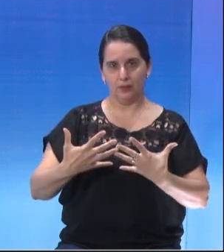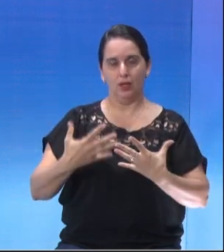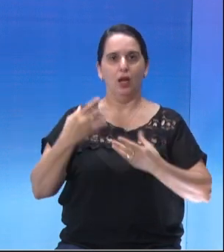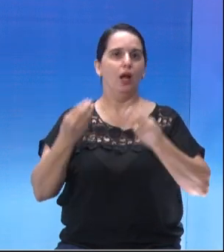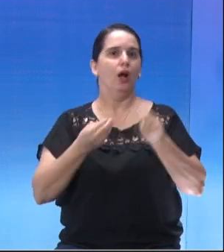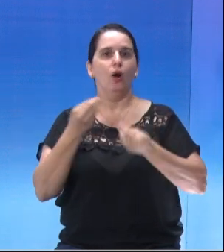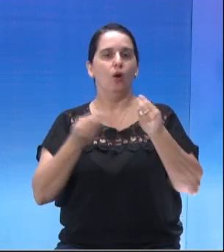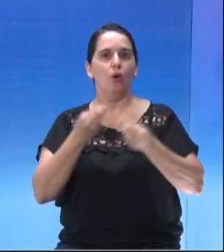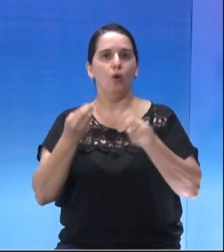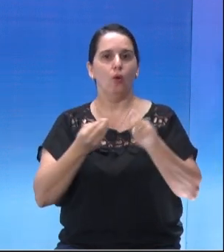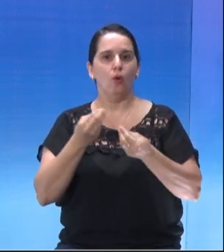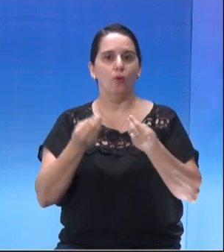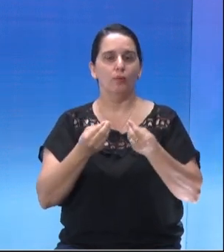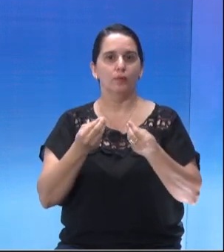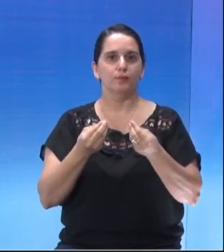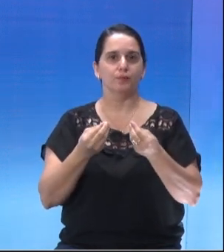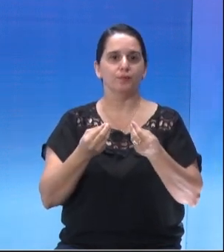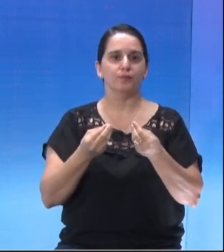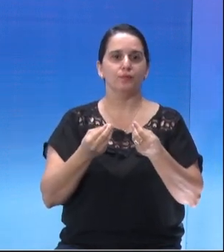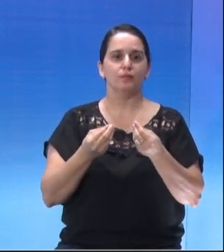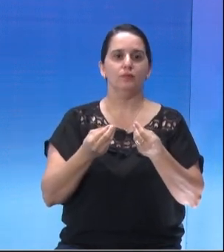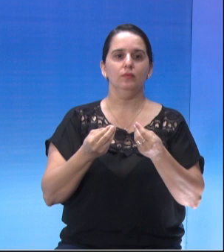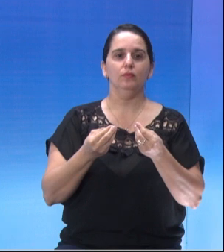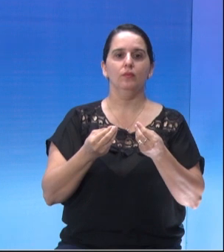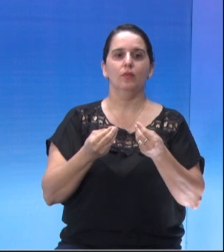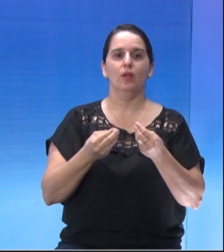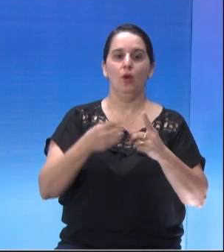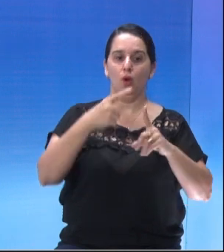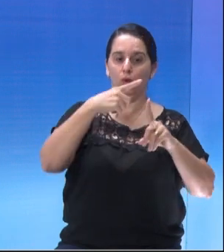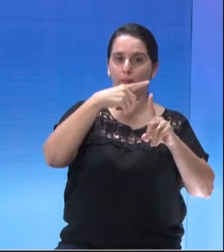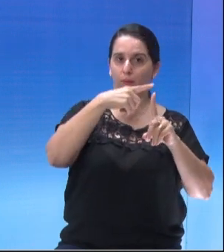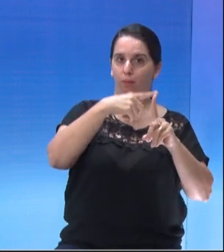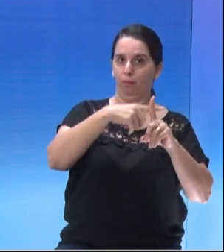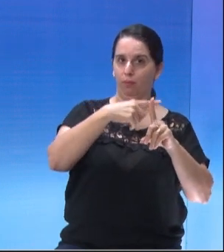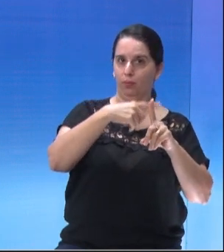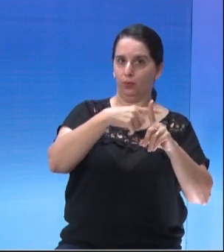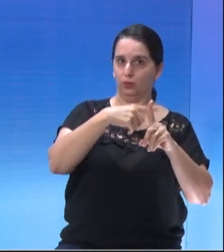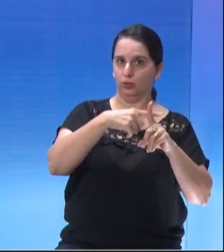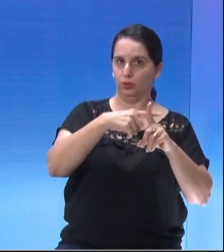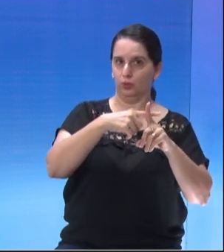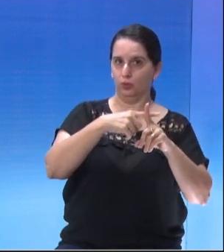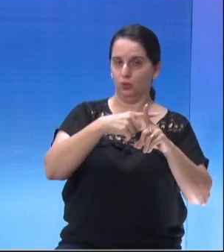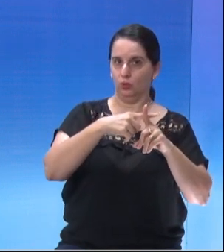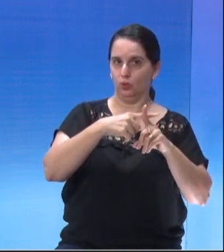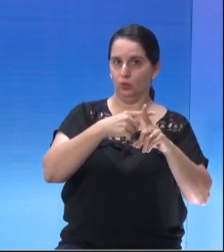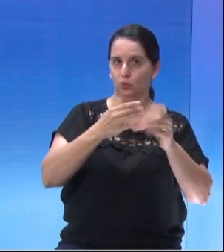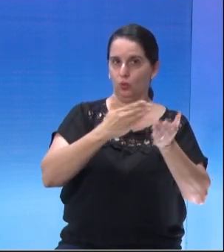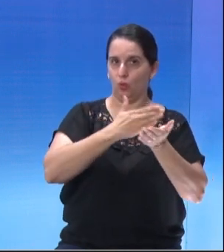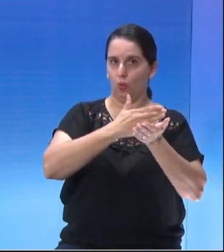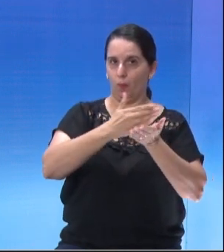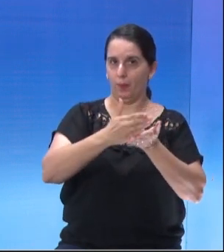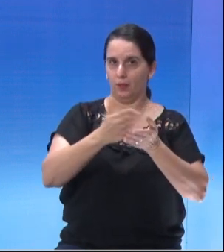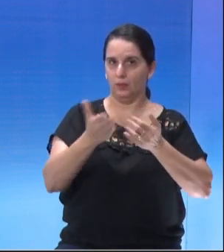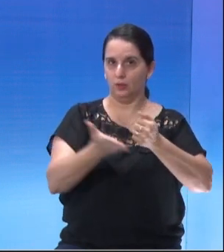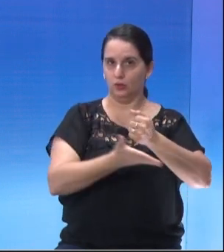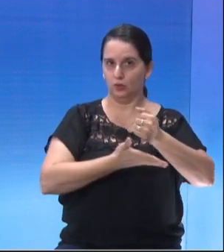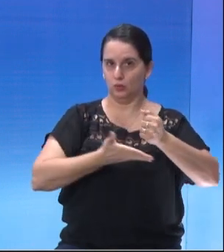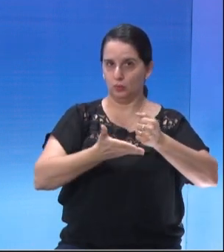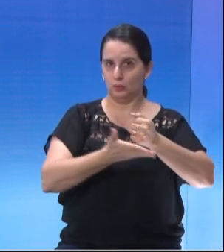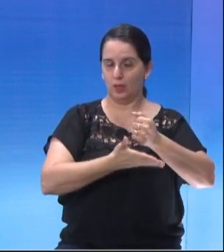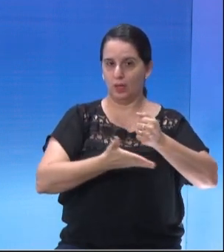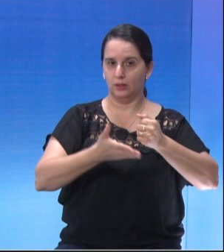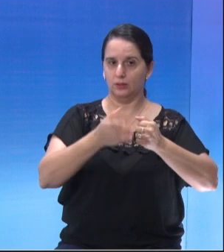simplicitamente falando, que um dado elétron, no seu estado fundamental, ou seja, no seu estado de